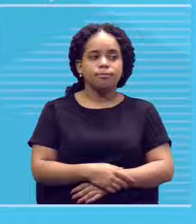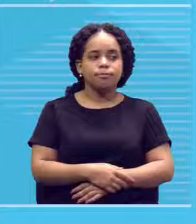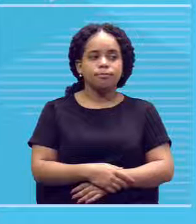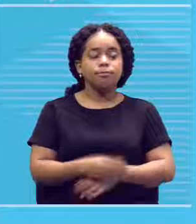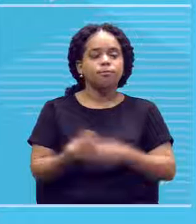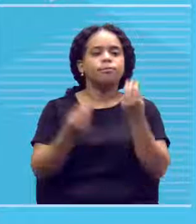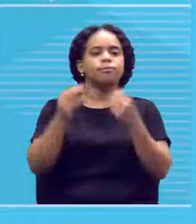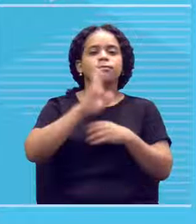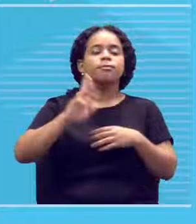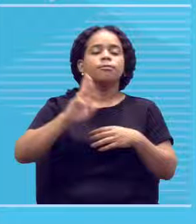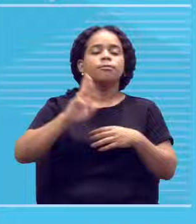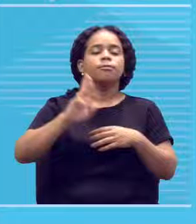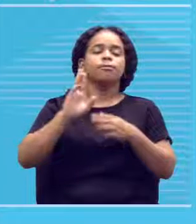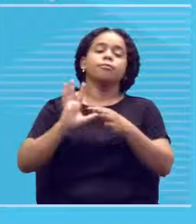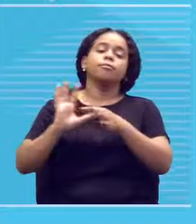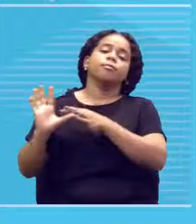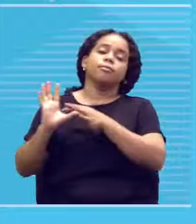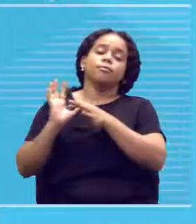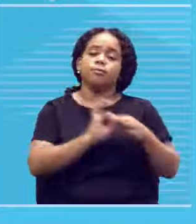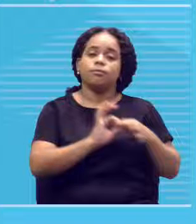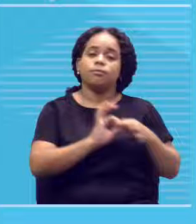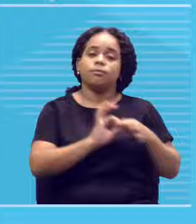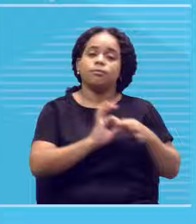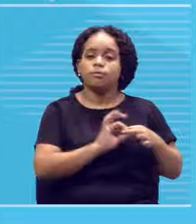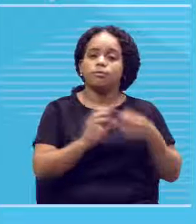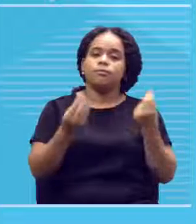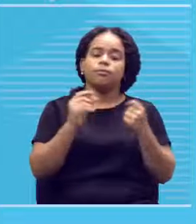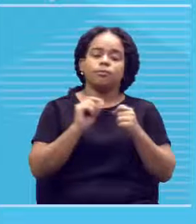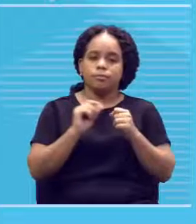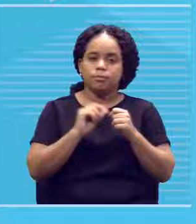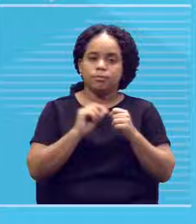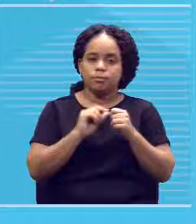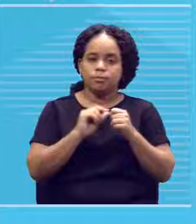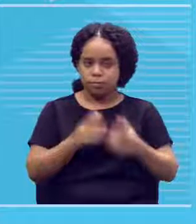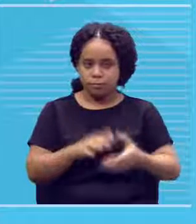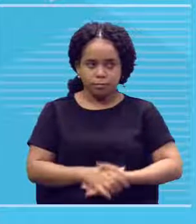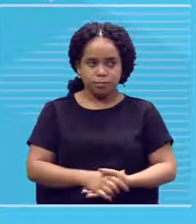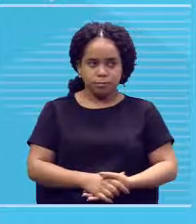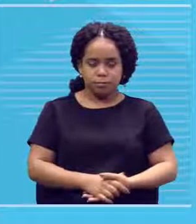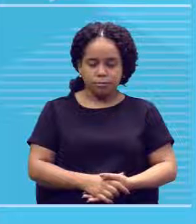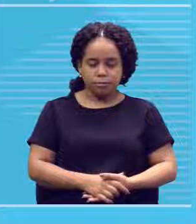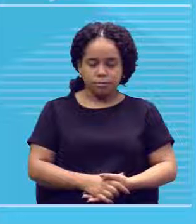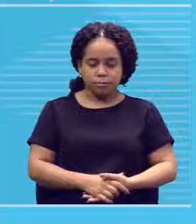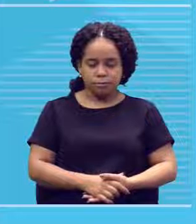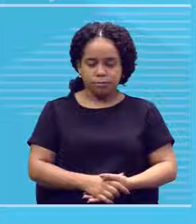e como usar a coesão e como é que nós vamos usar coesão